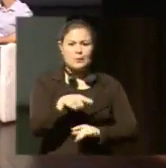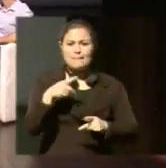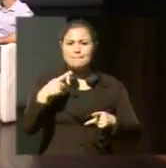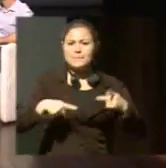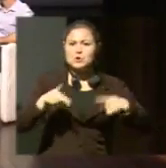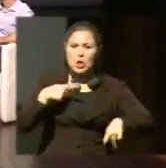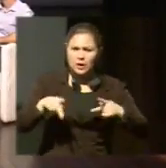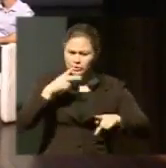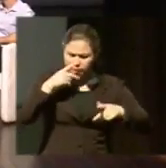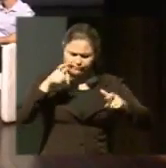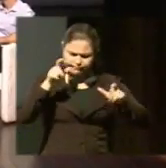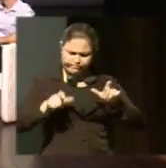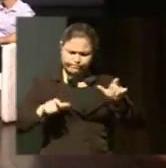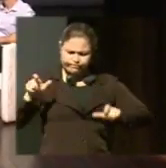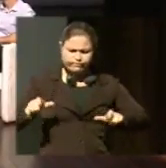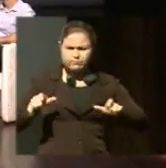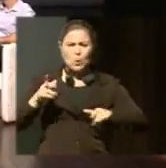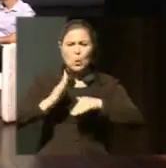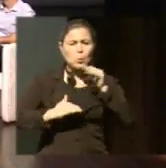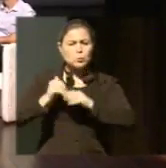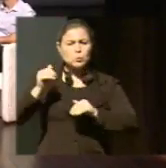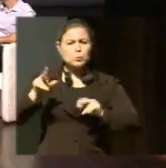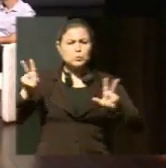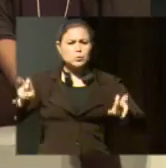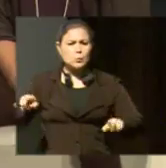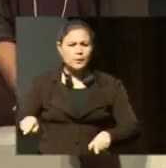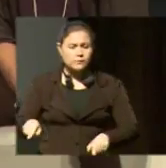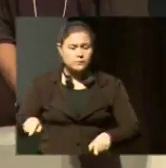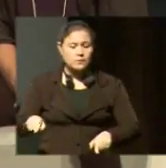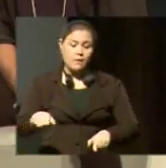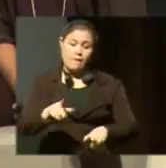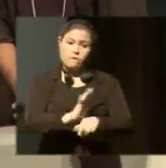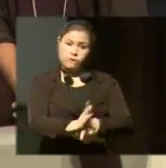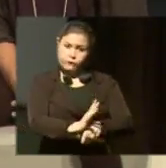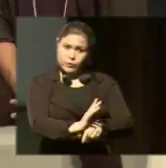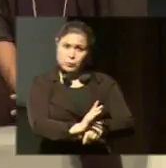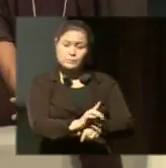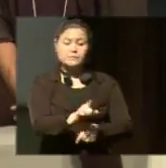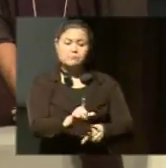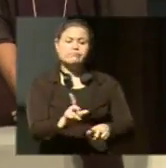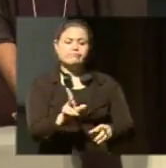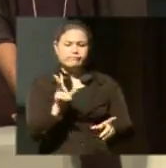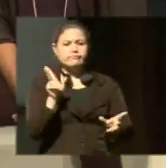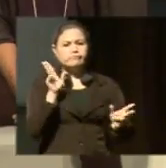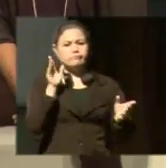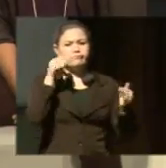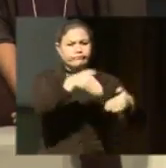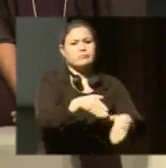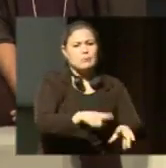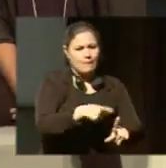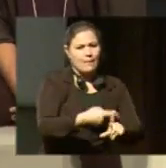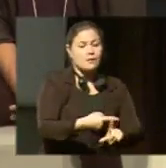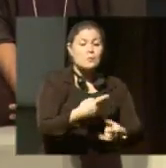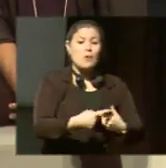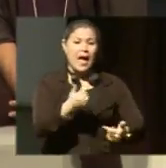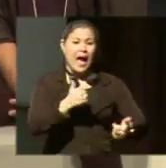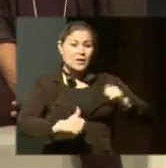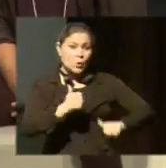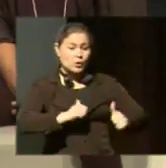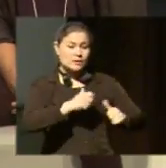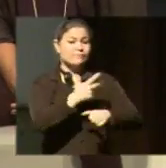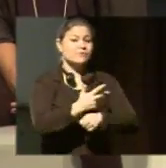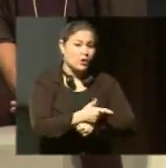Não trabalhem muito na construção, na velhice em relação a eles. Filmes abordam mais, até porque os atores